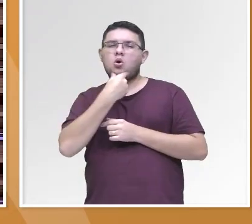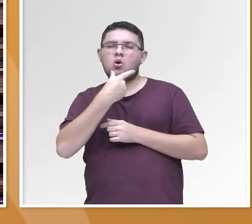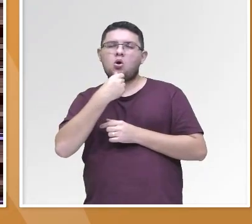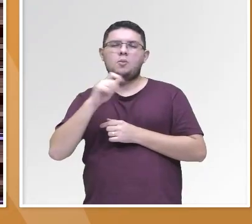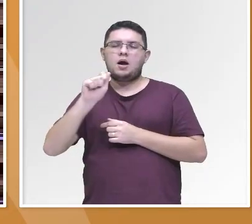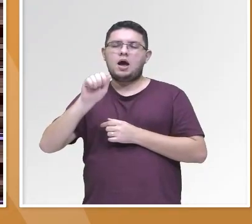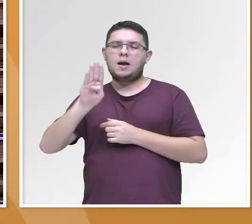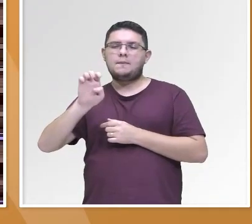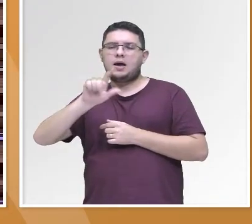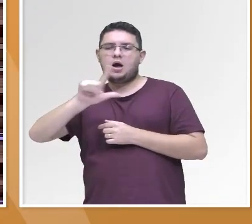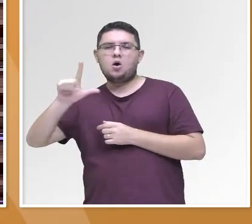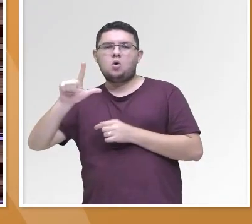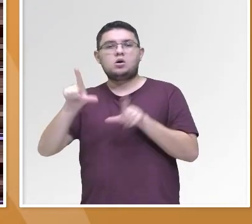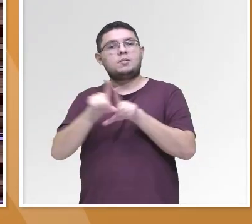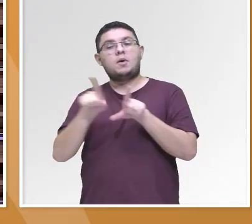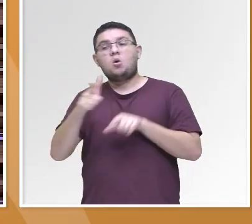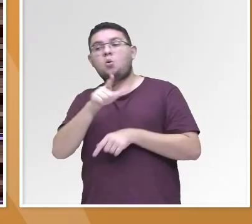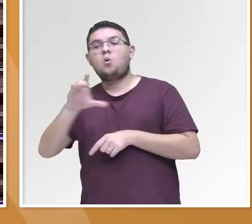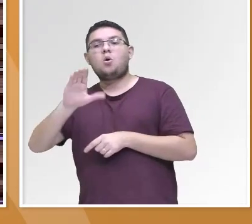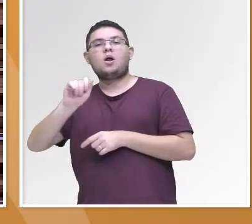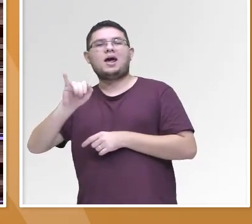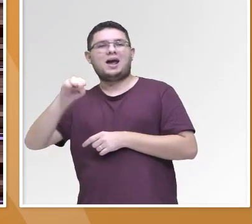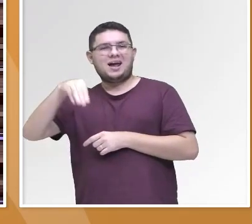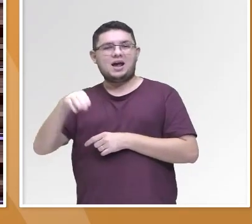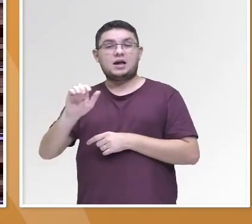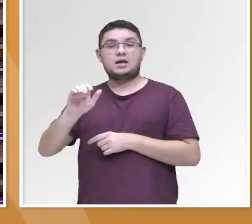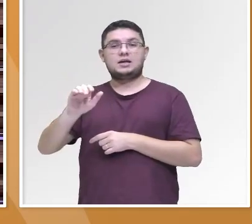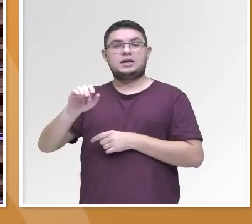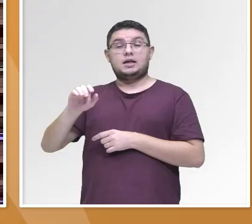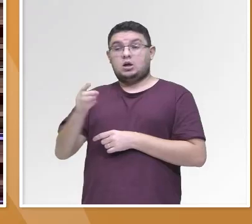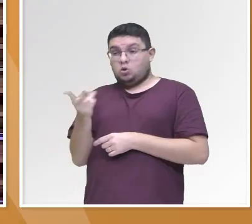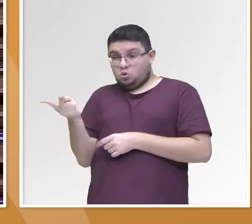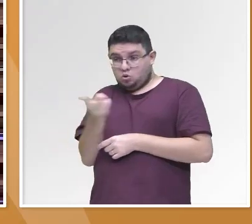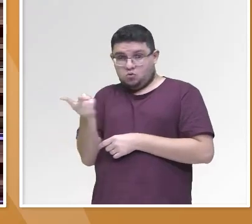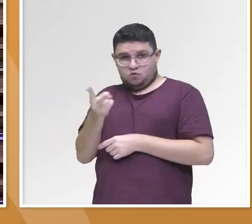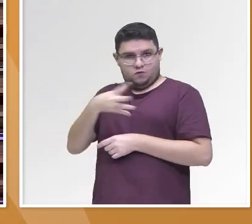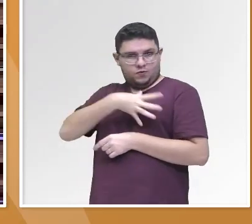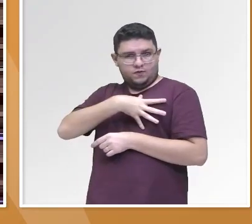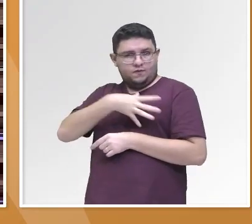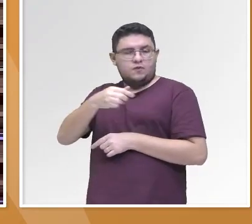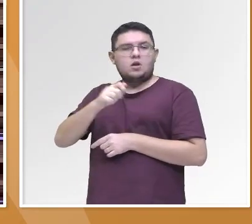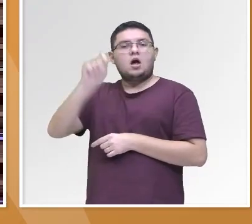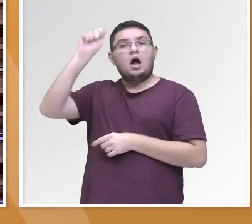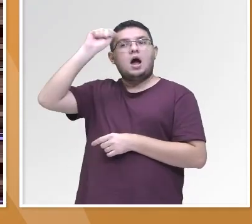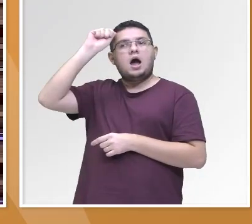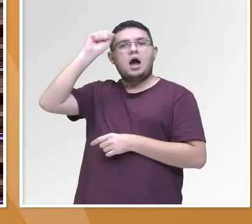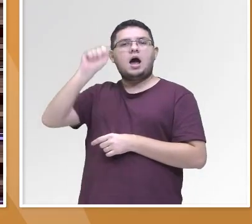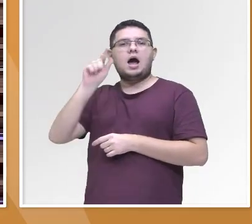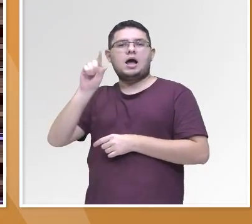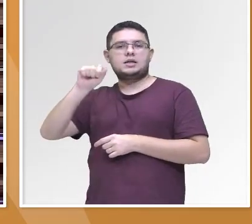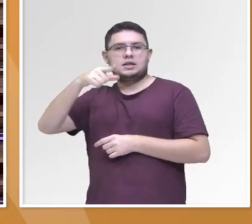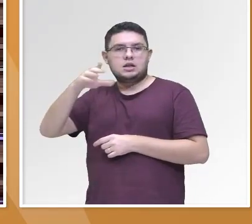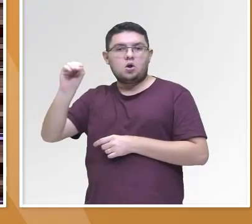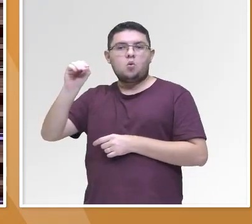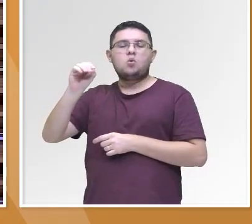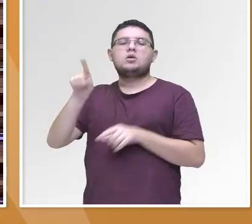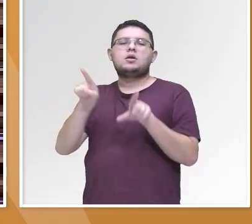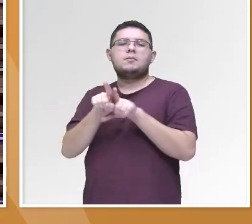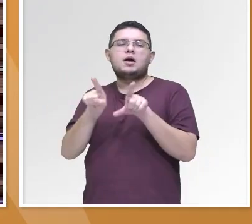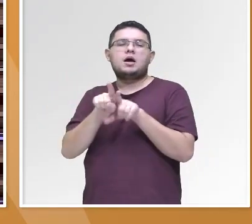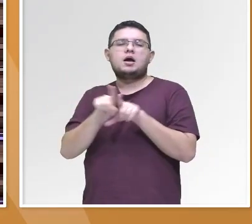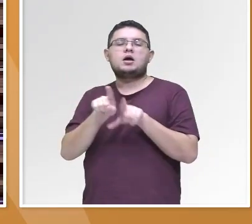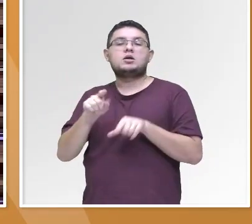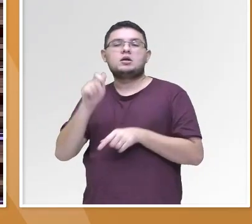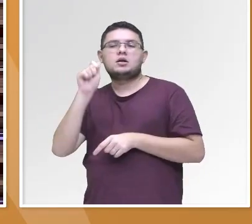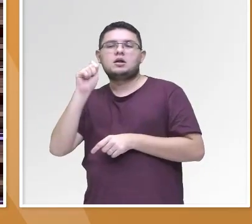Abel, né? Então que o Abel era justo e que o Caim não era justo, e que Deus aceitou o sacrifício de